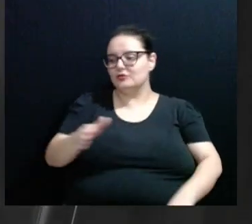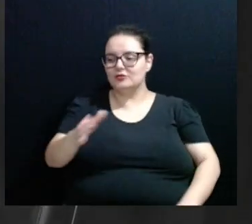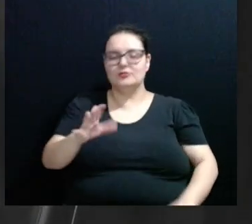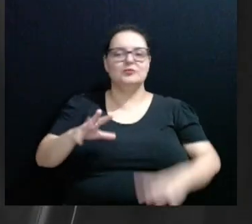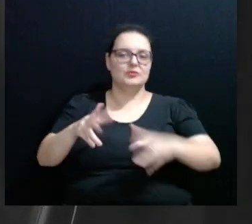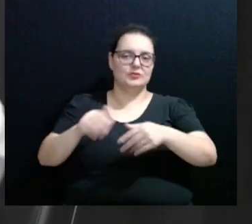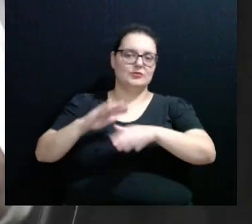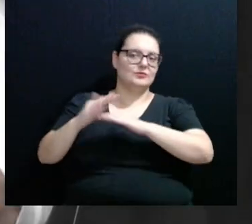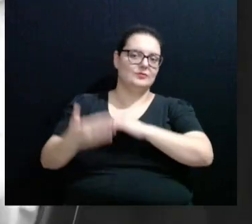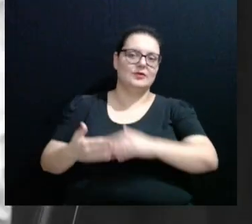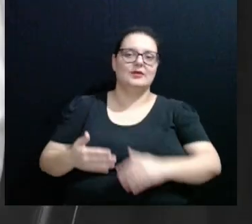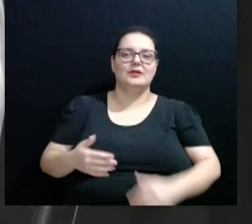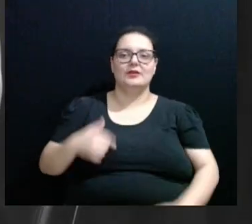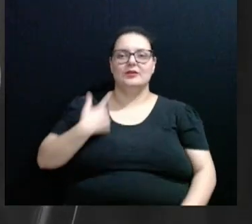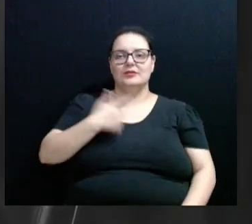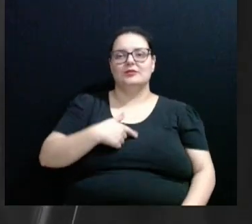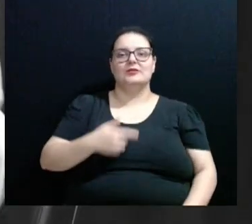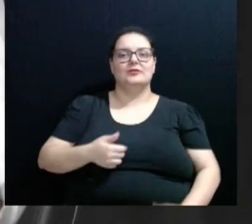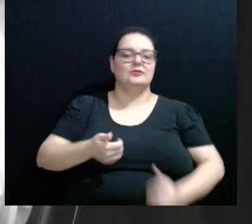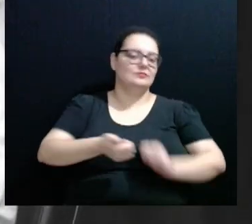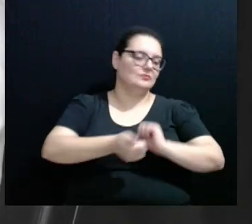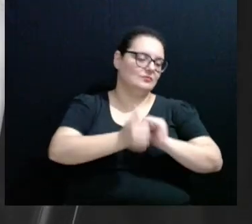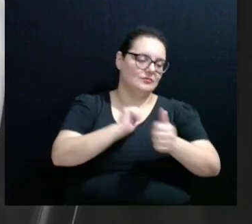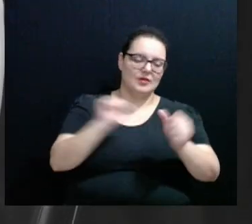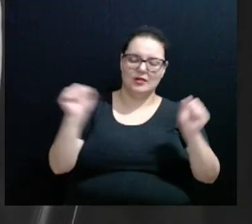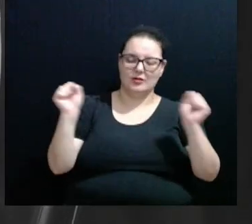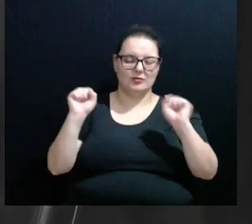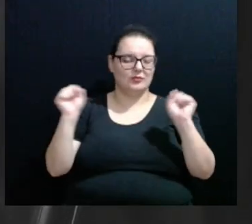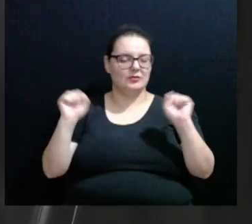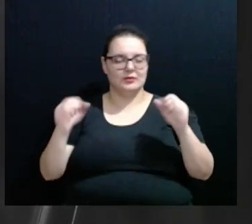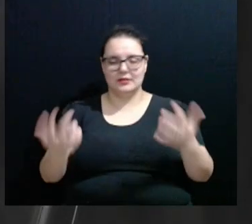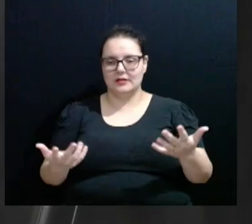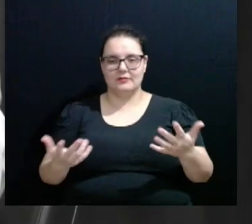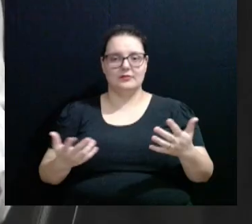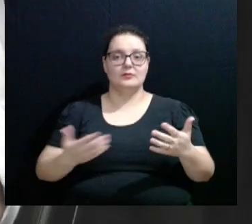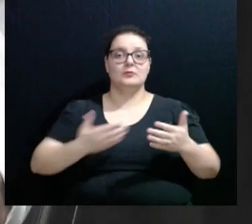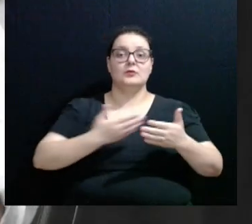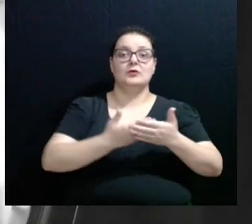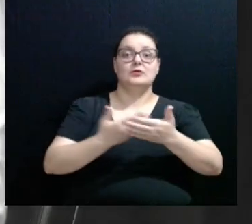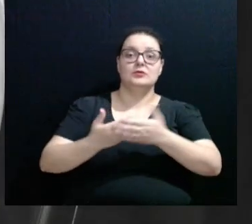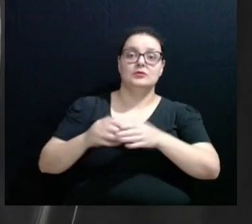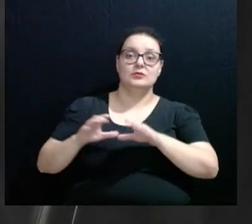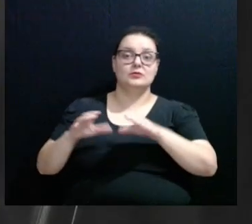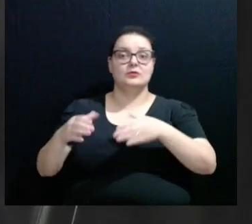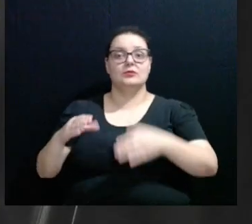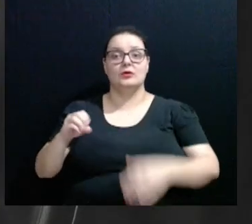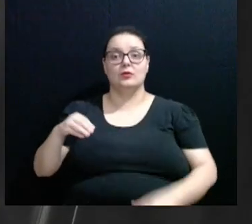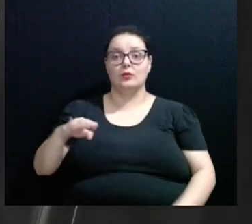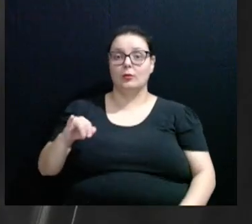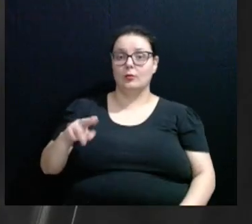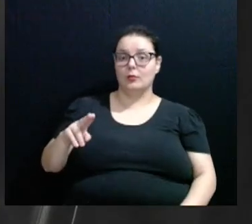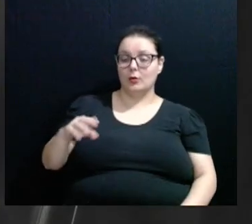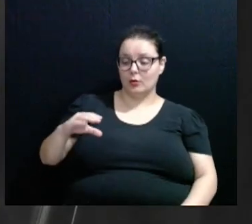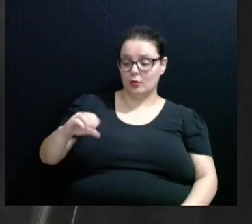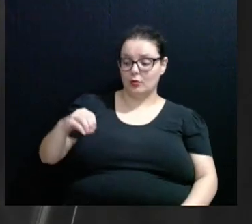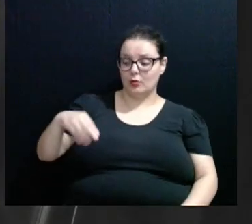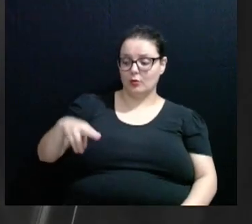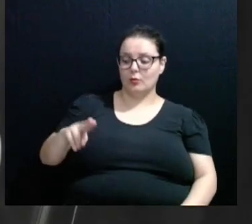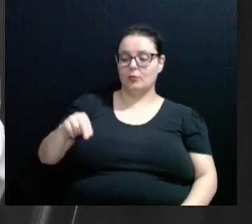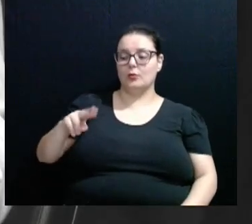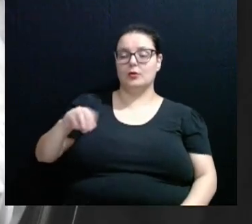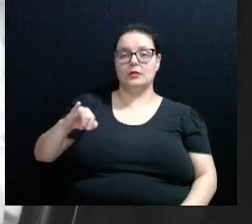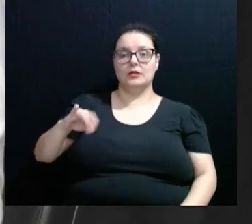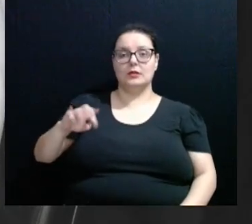gente jogava futebol, adorava jogar futebol, a gente estudou na comunitária, estudamos